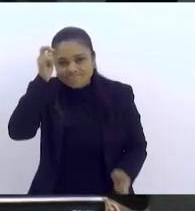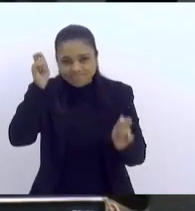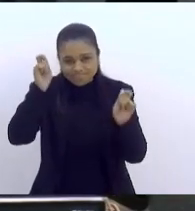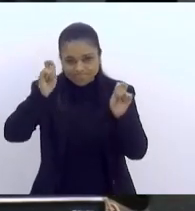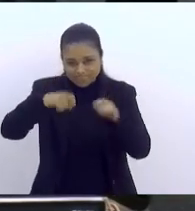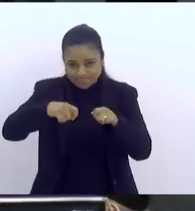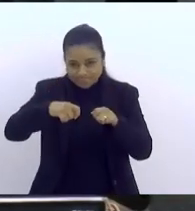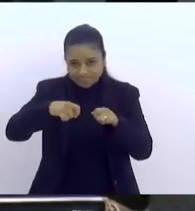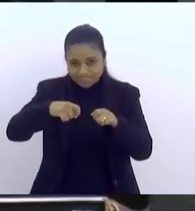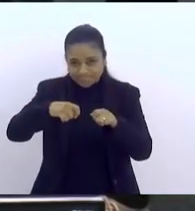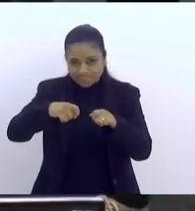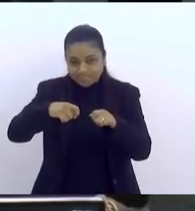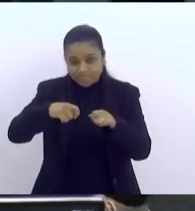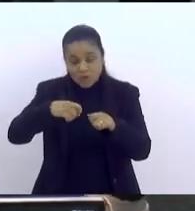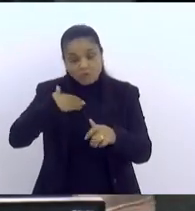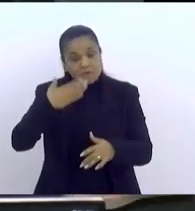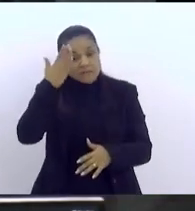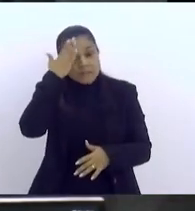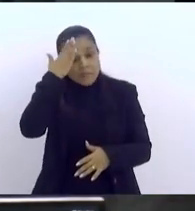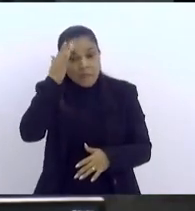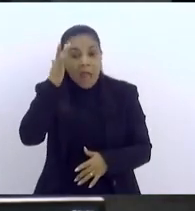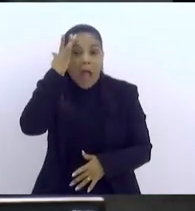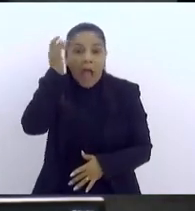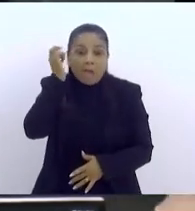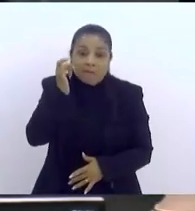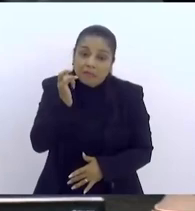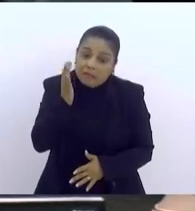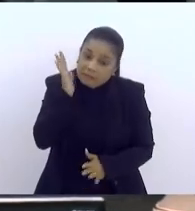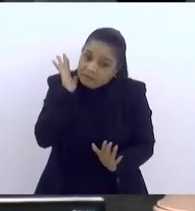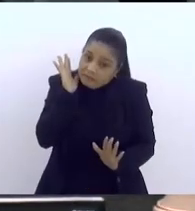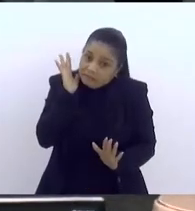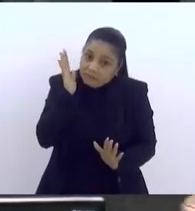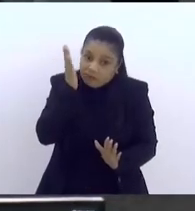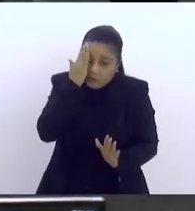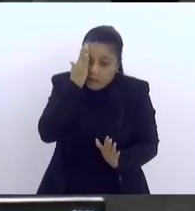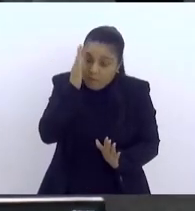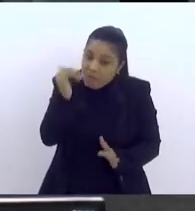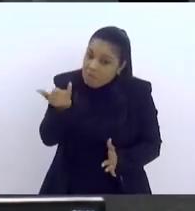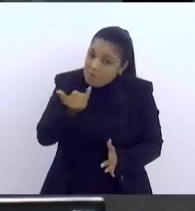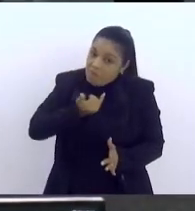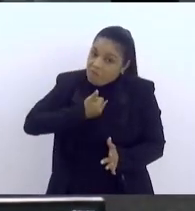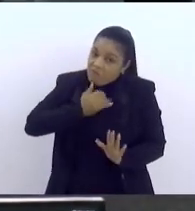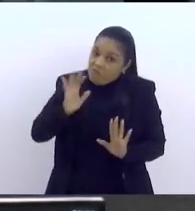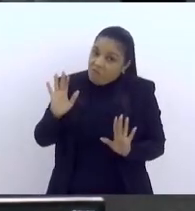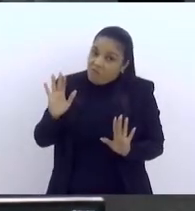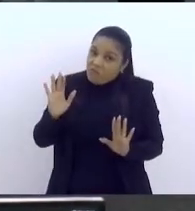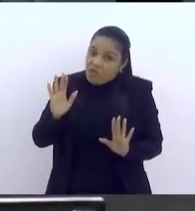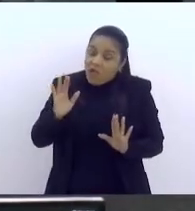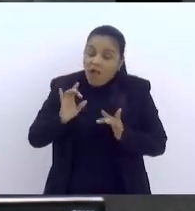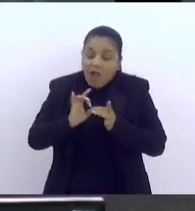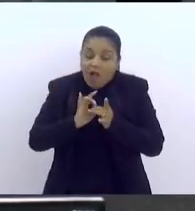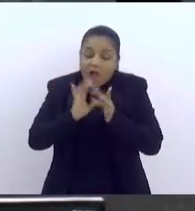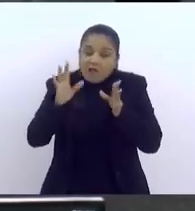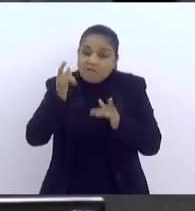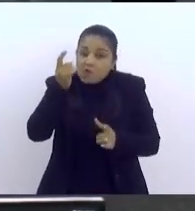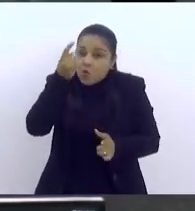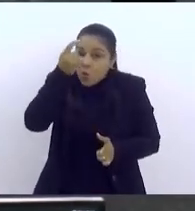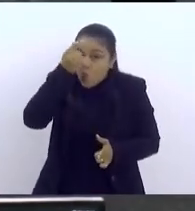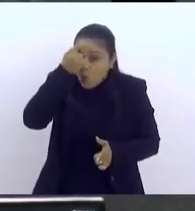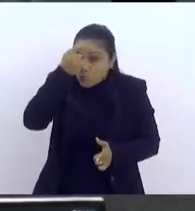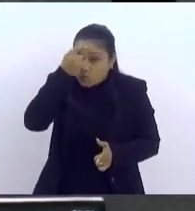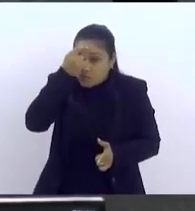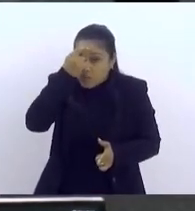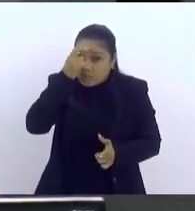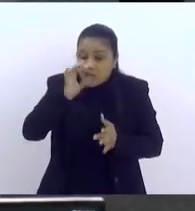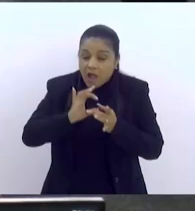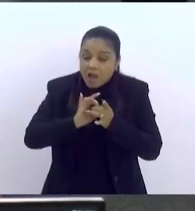talvez, eu só vou saber disso amanhã, talvez a livre consciência, a